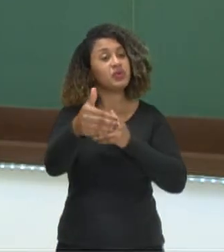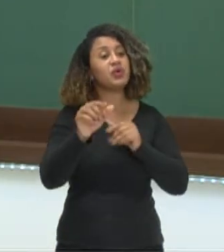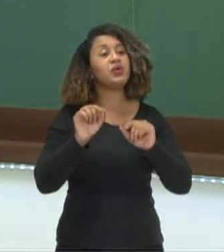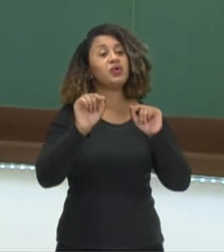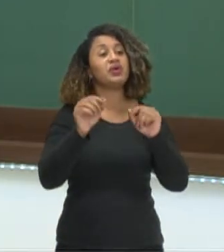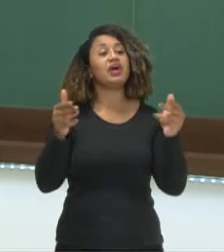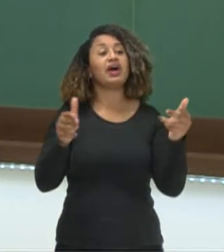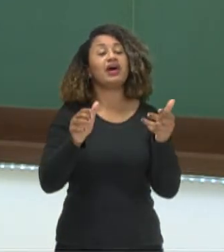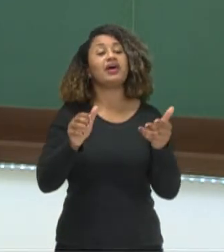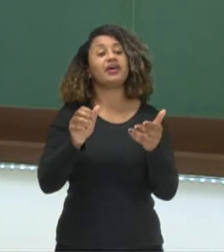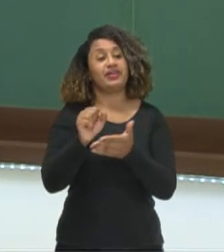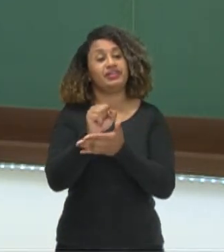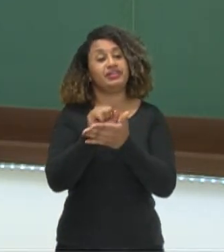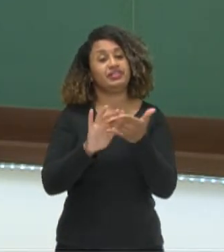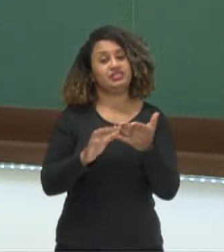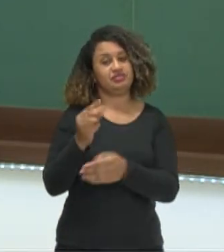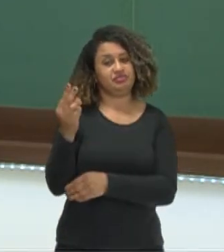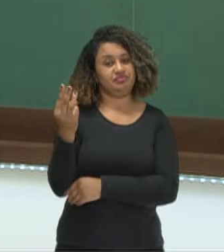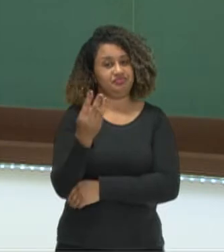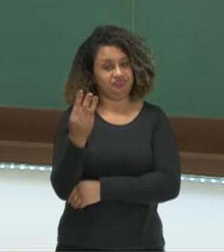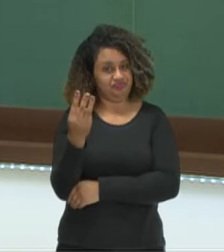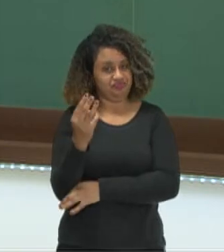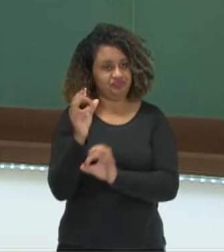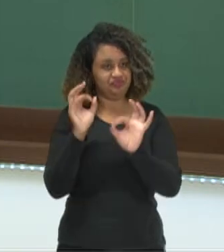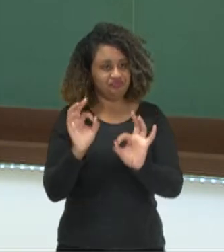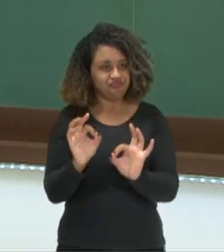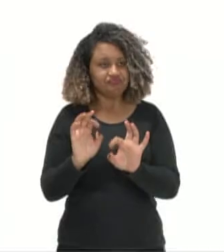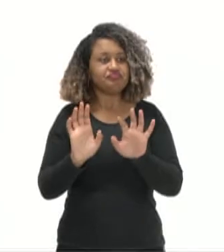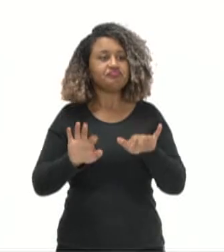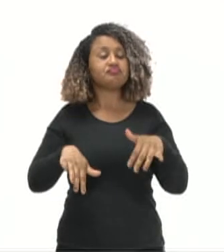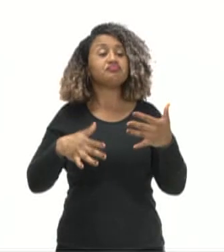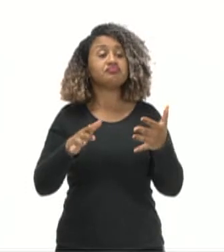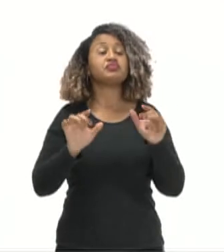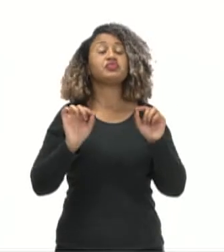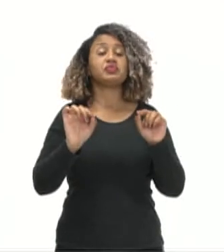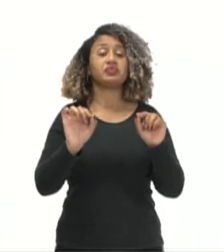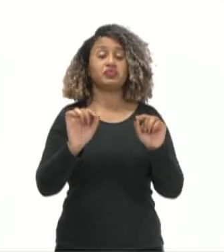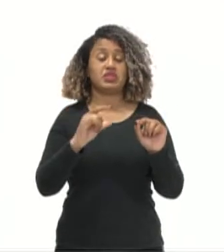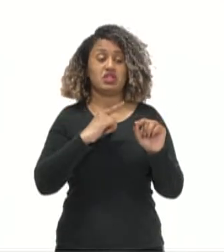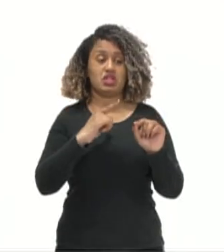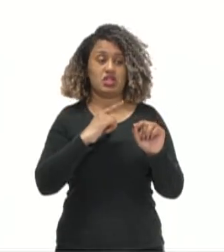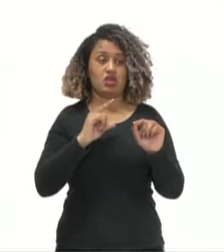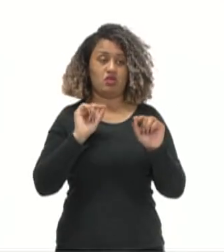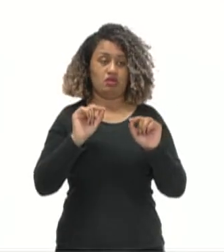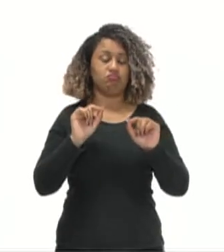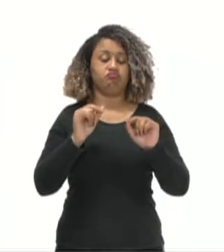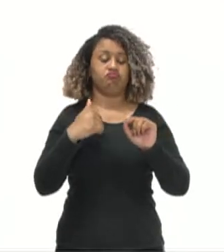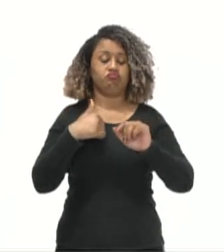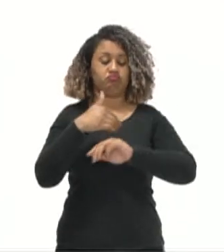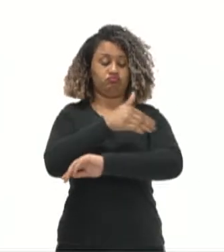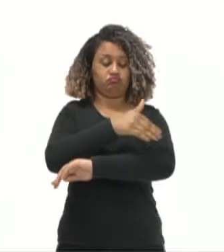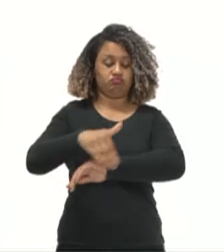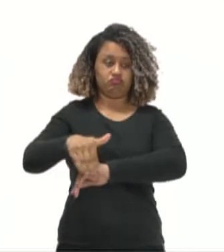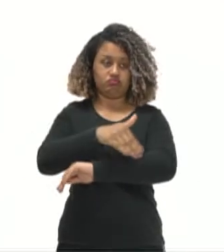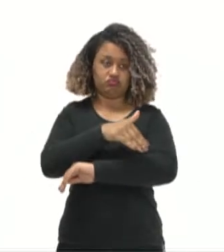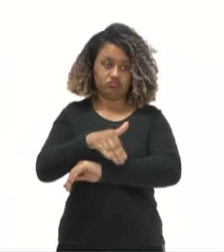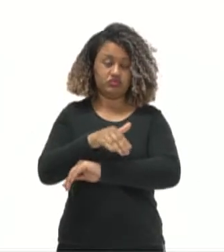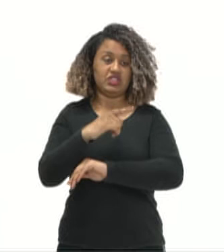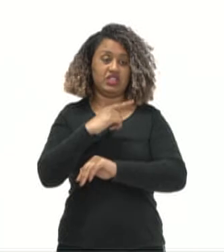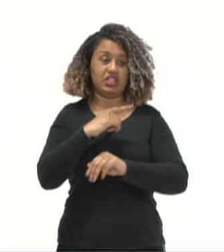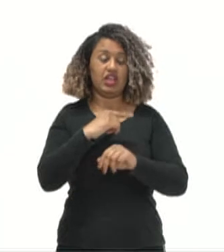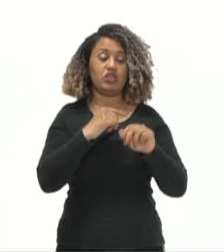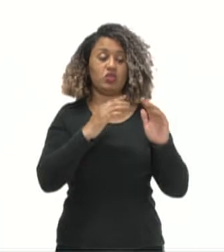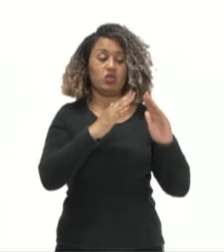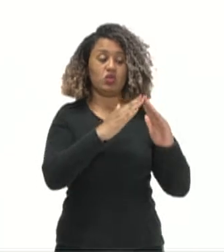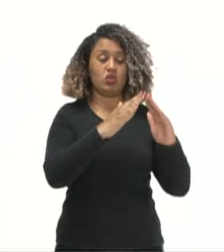e agora esse é o exercício de número 3. Ele fala o seguinte, ele fala assim: em uma rua há